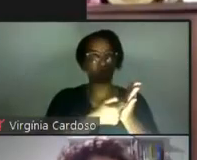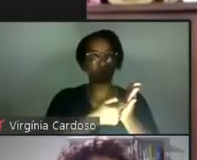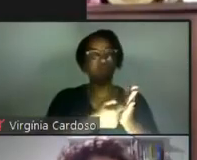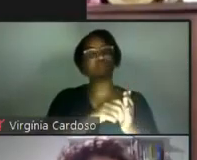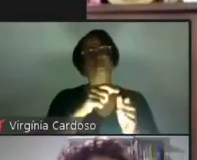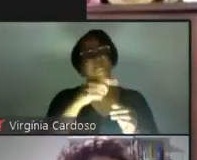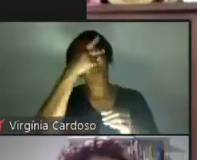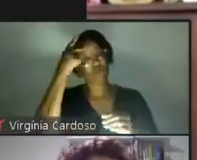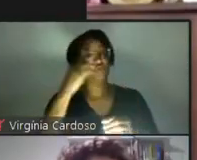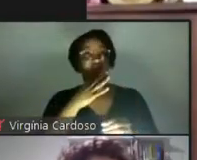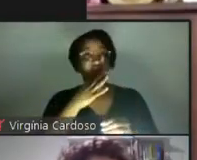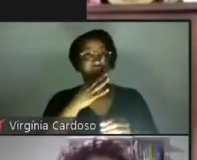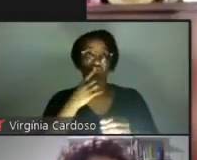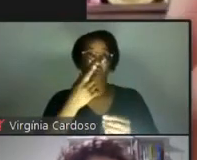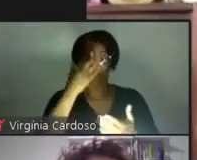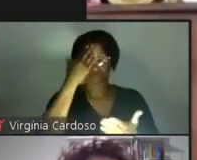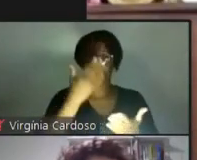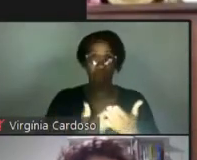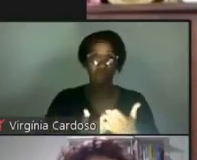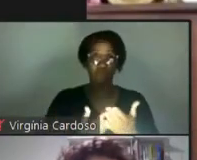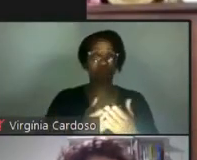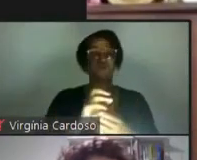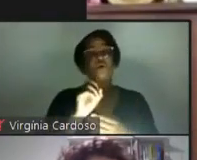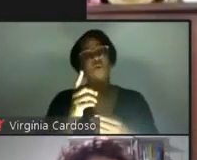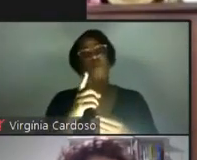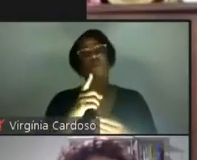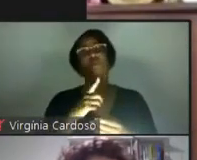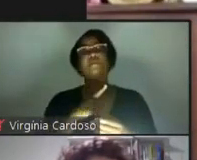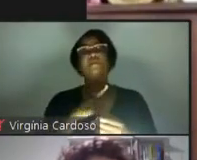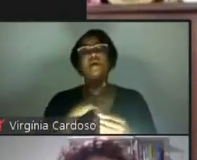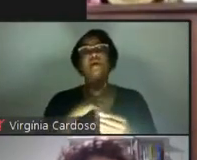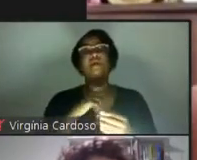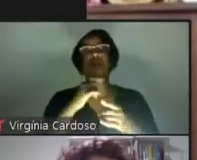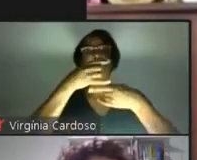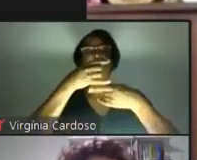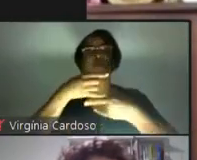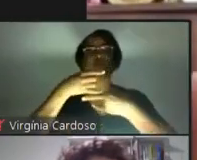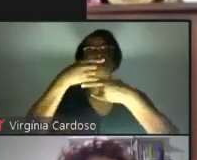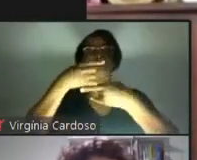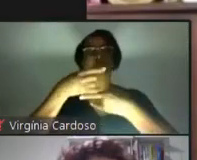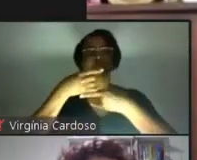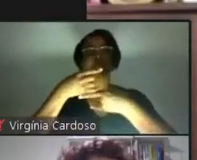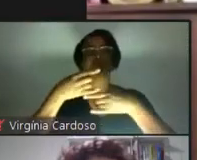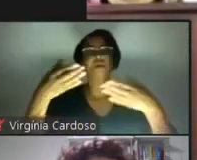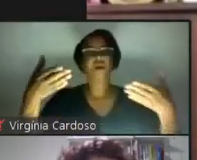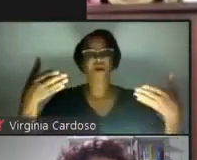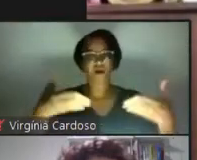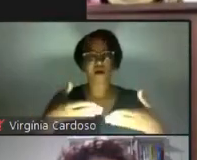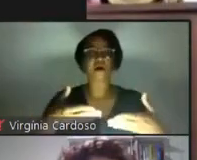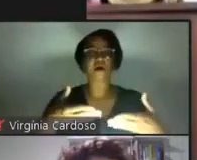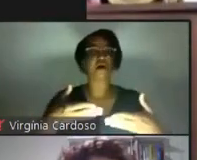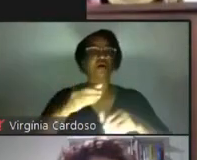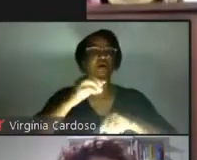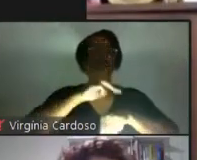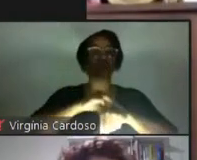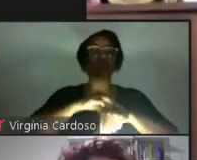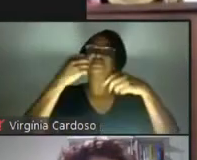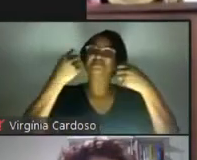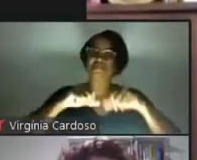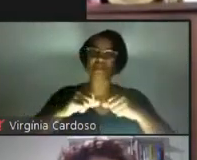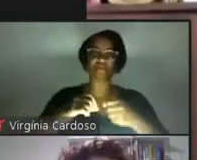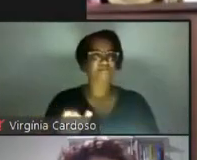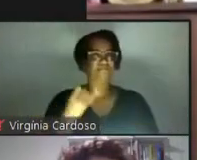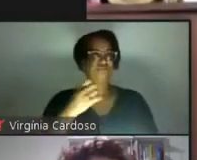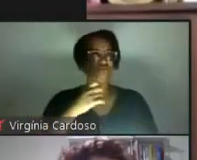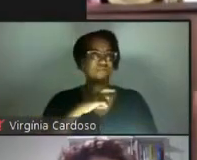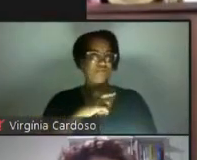nisso. Mas para ter essa reprodução virtual desse momento que é imprescindível que tenha. Então, a gente vai